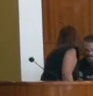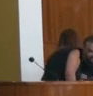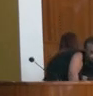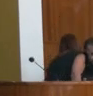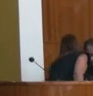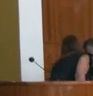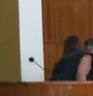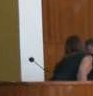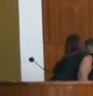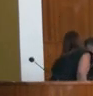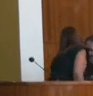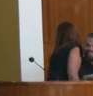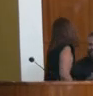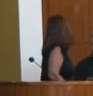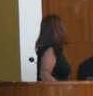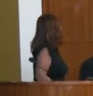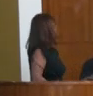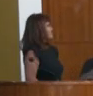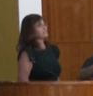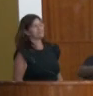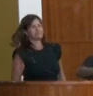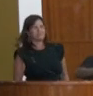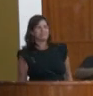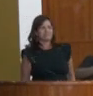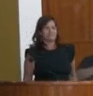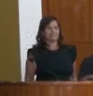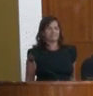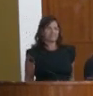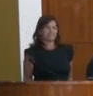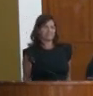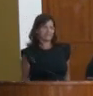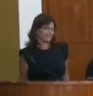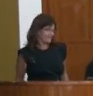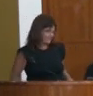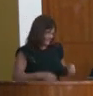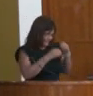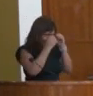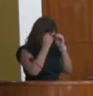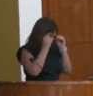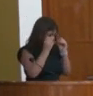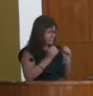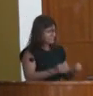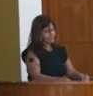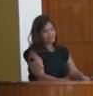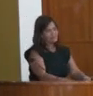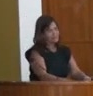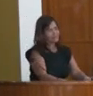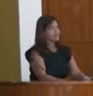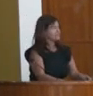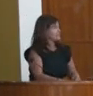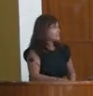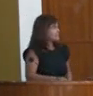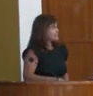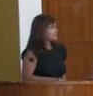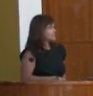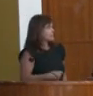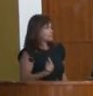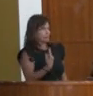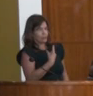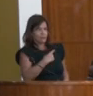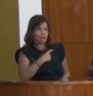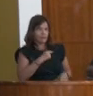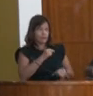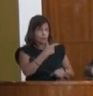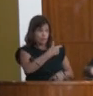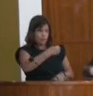53%. Aí você vê, teve um pulo, né? Por que, que teve esse pulo em setembro de 2021? Porque a gente teve a pandemia,